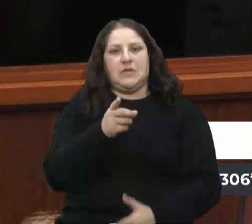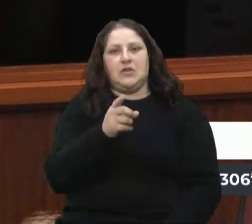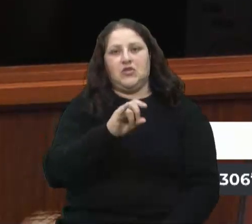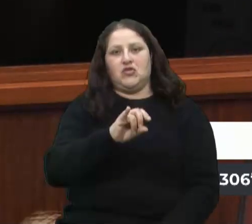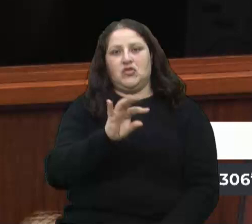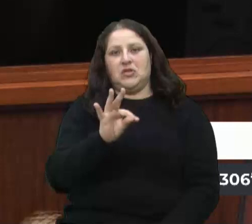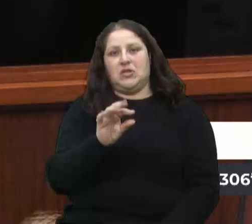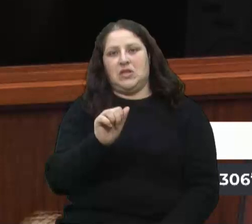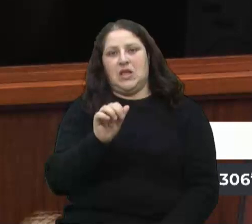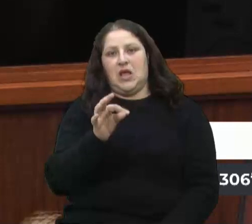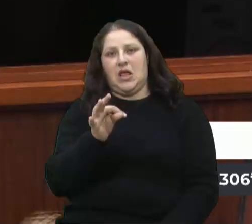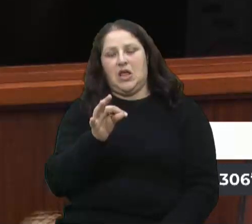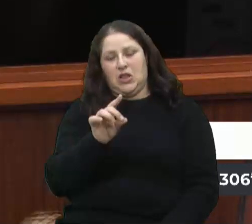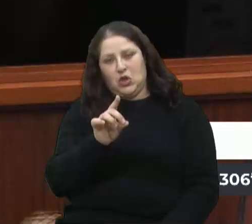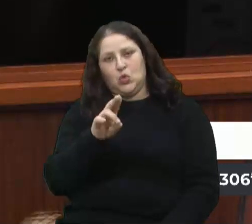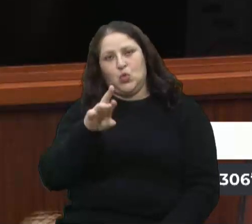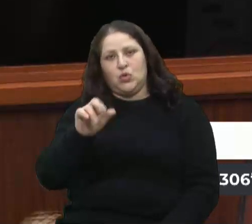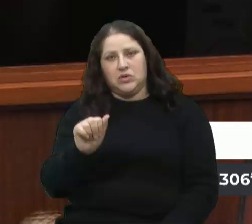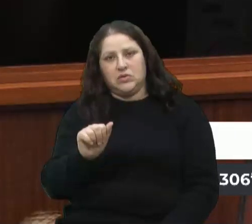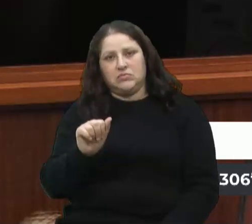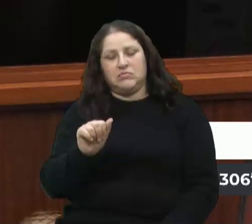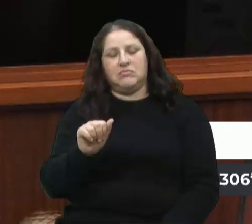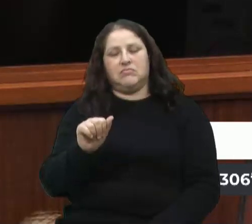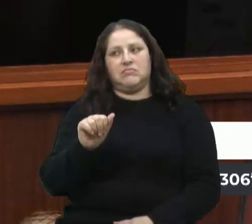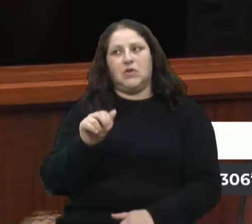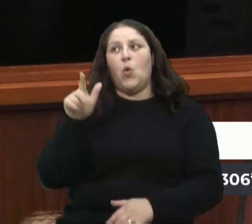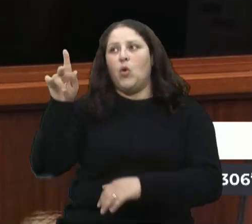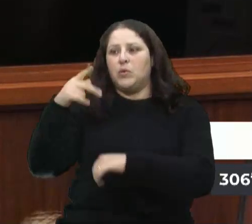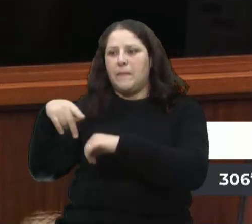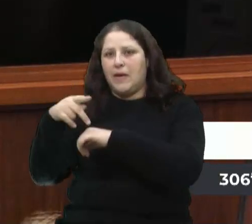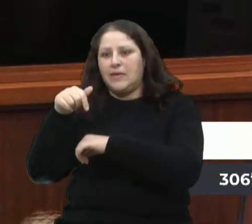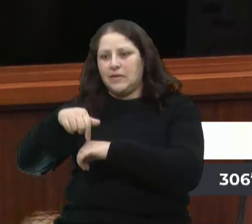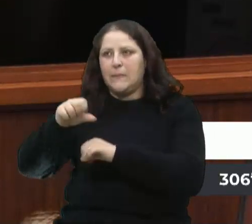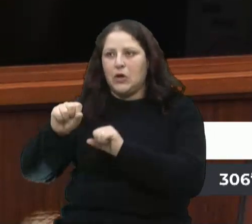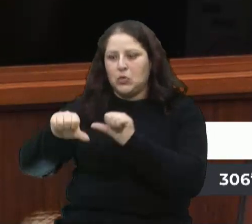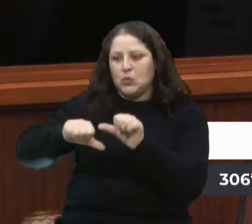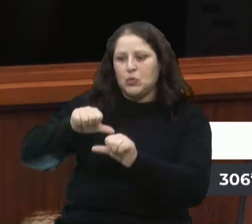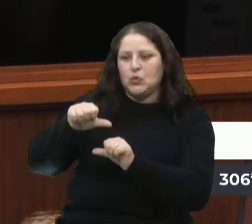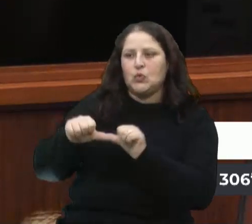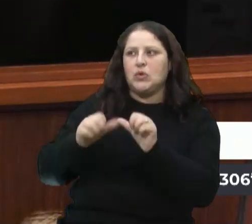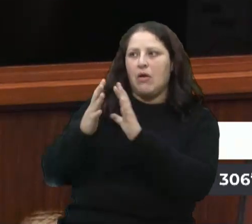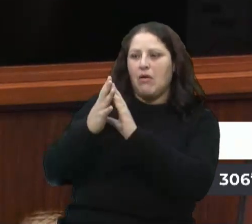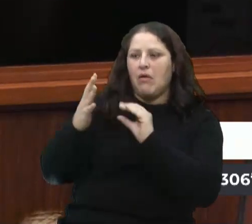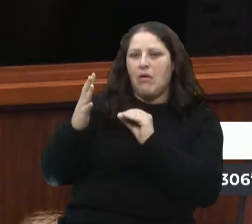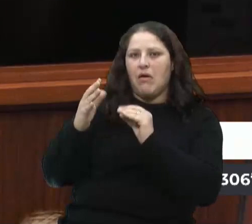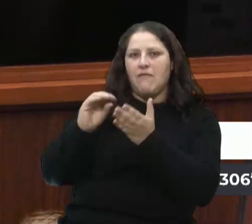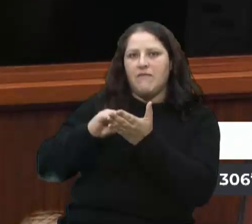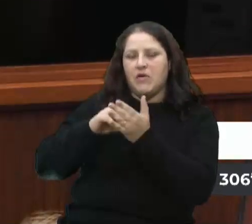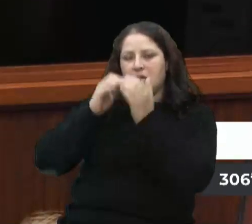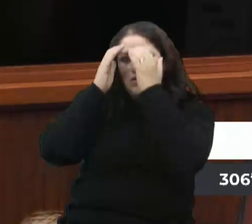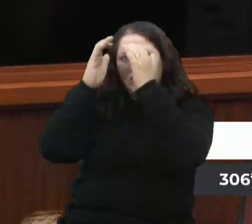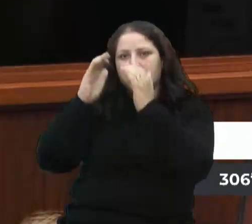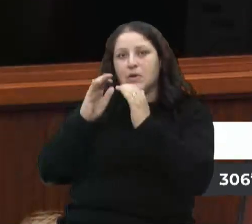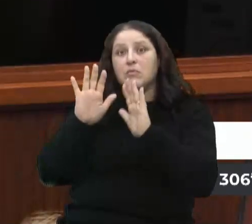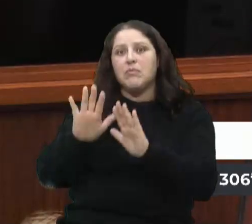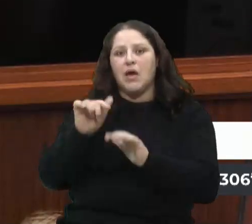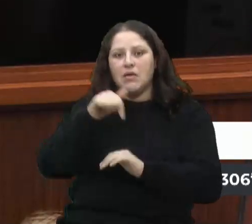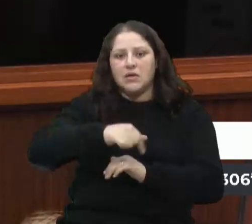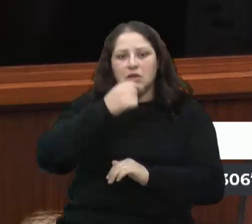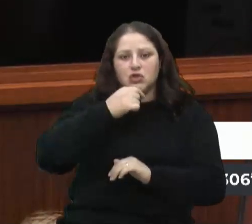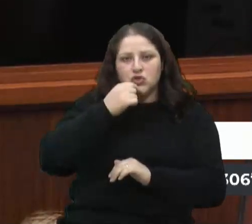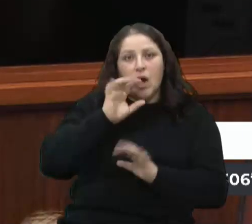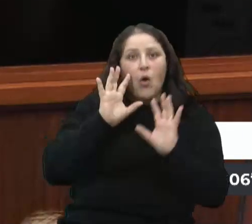desrespeito, quando aqui na nossa cidade acontece esse tipo de coisa, né? Eu me lembrei de várias